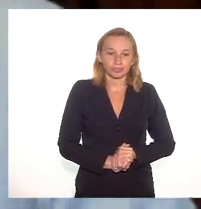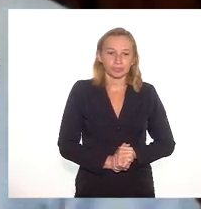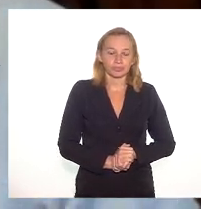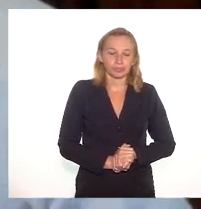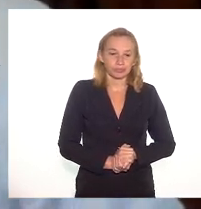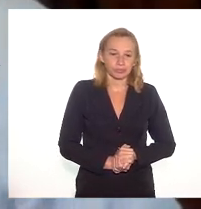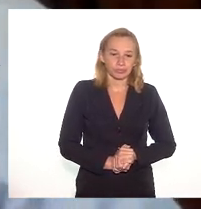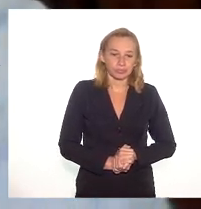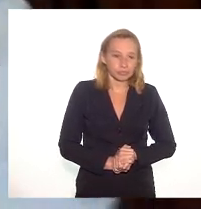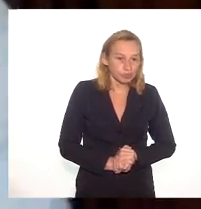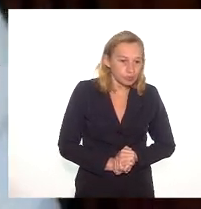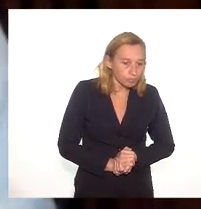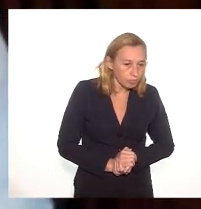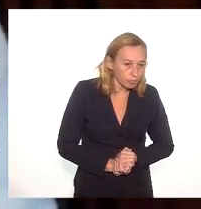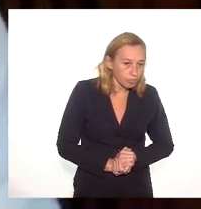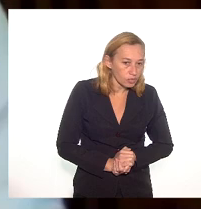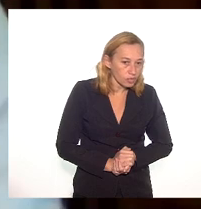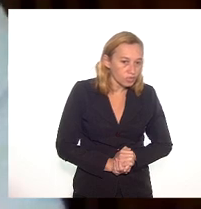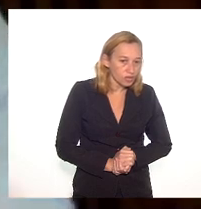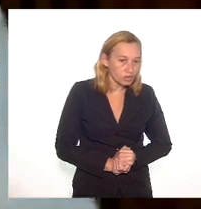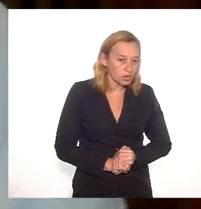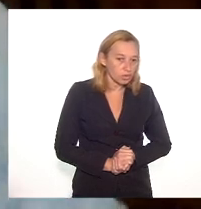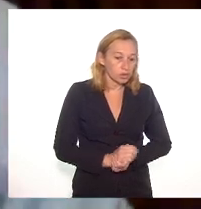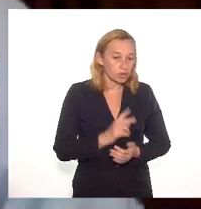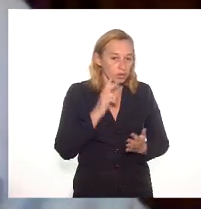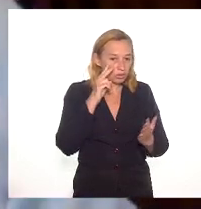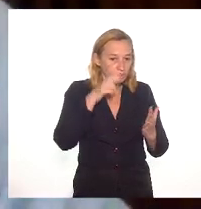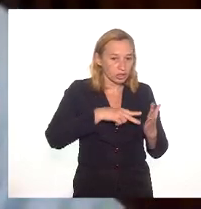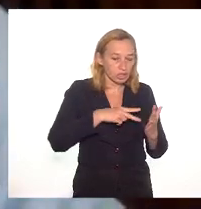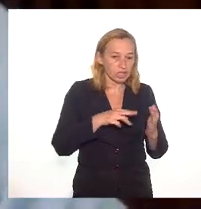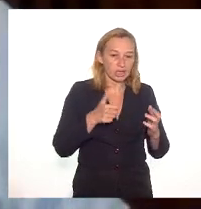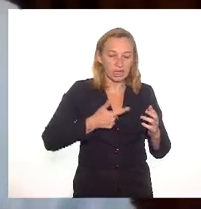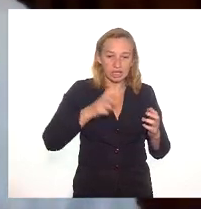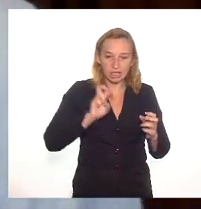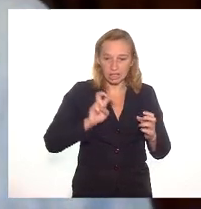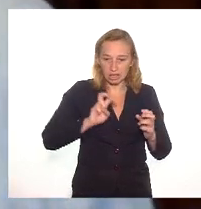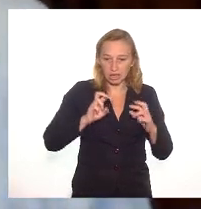Há um retorno de pedido de vista na 5ª reunião